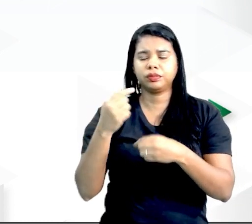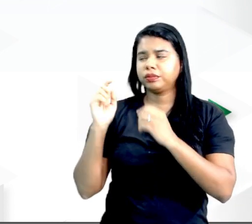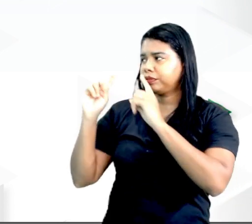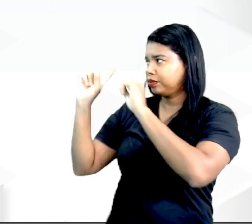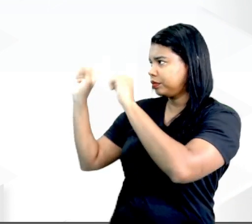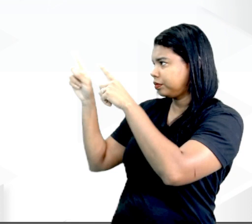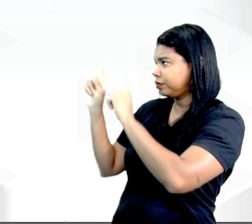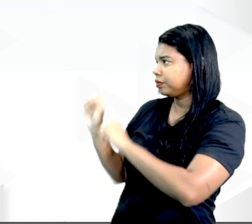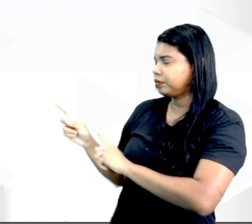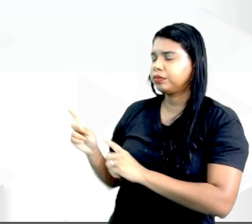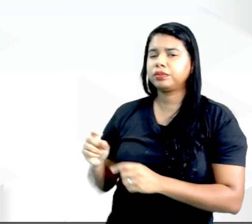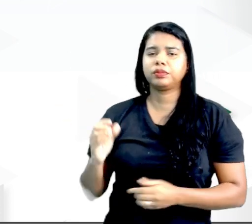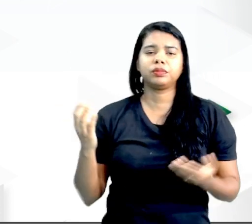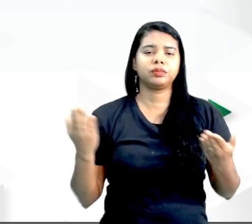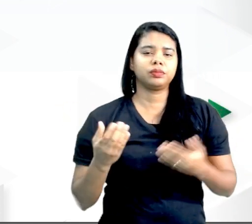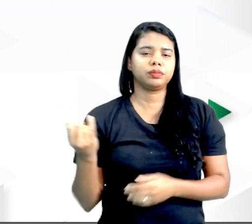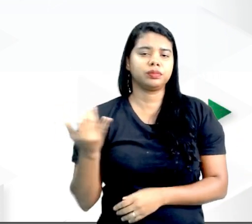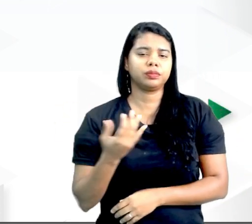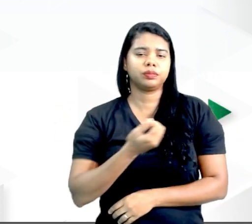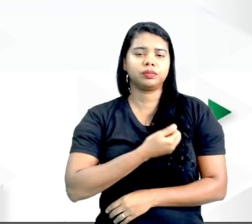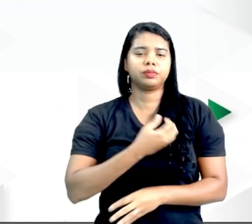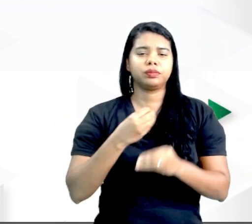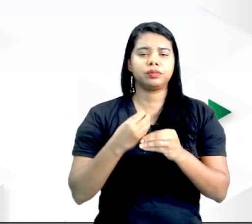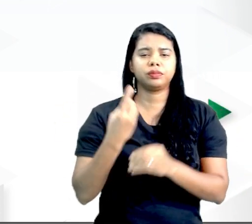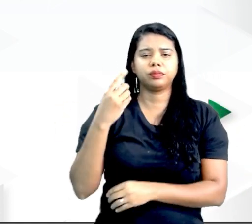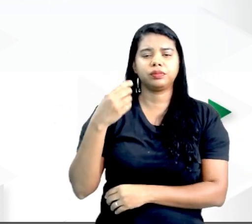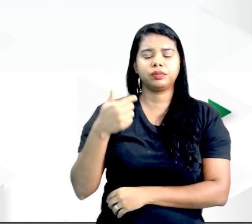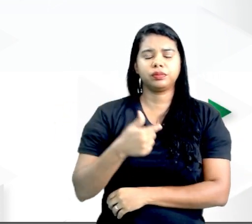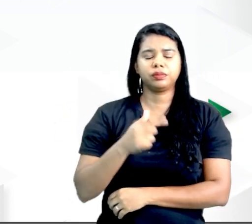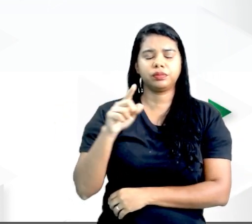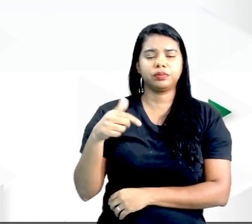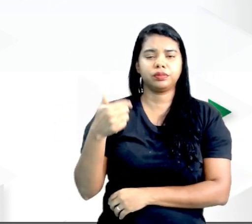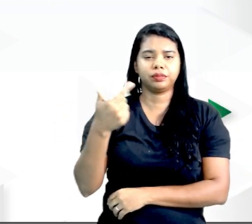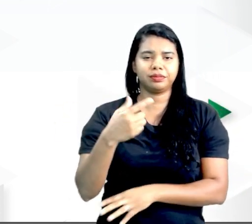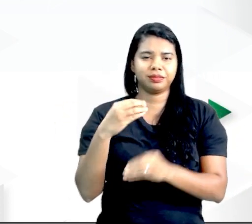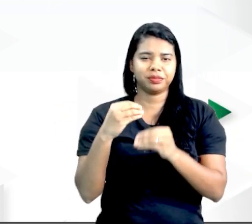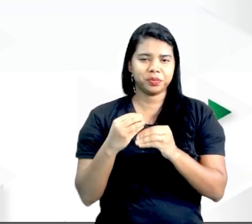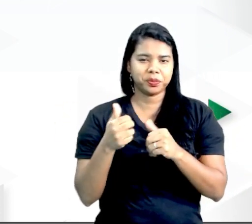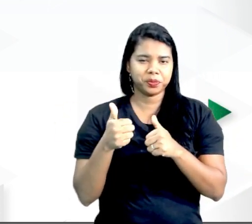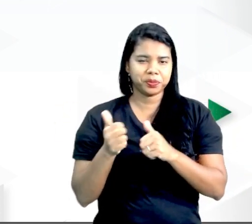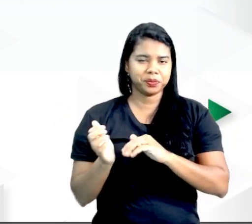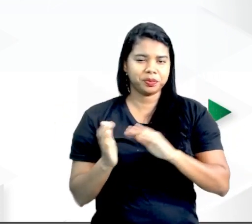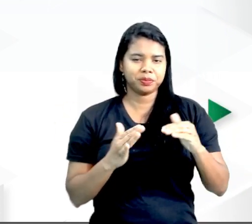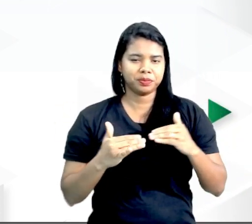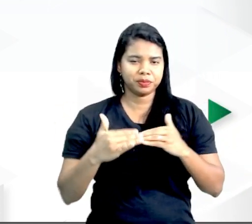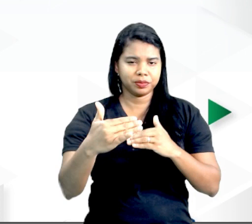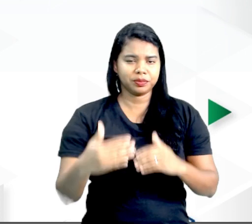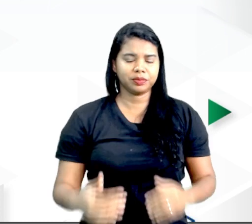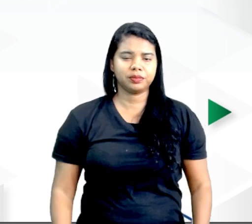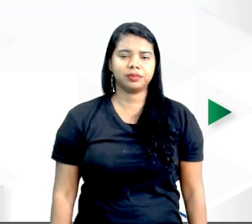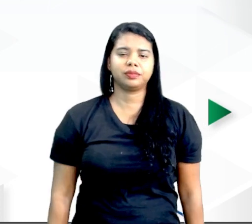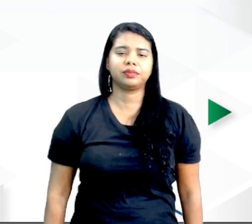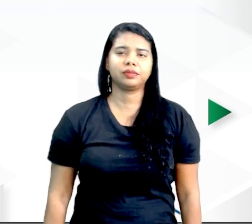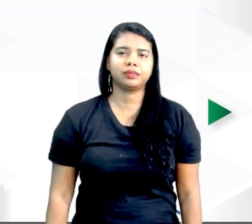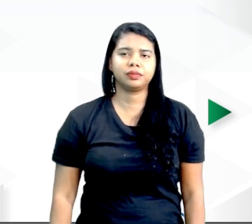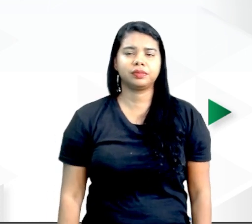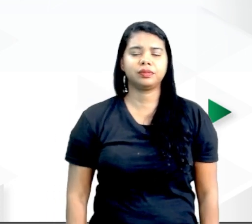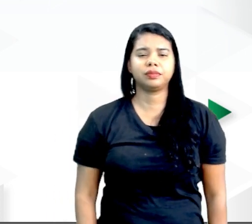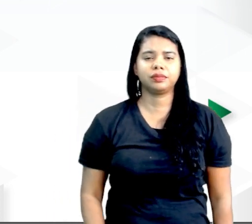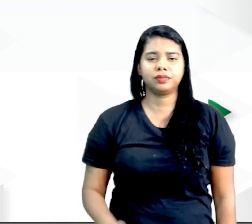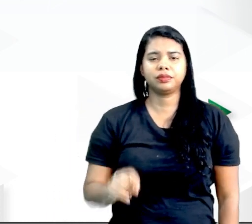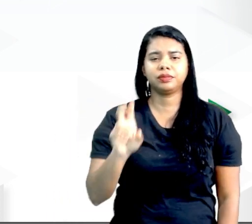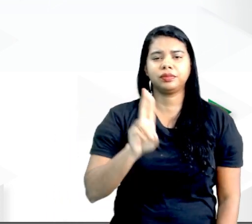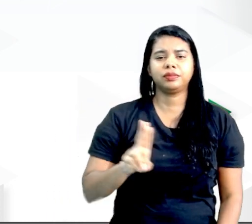aí, já numérico, 1, 2 pontos, 2,2. Tranquilo? Então, vamos lá. Ela é muito utilizada